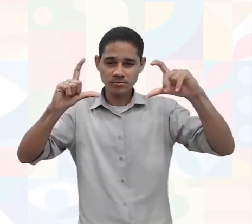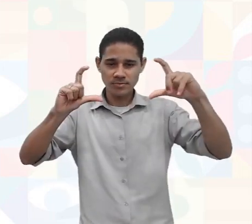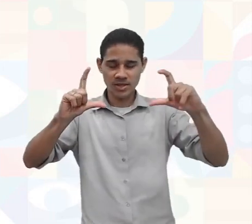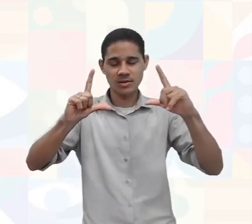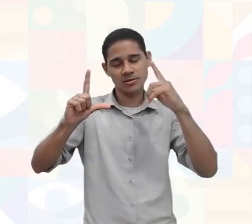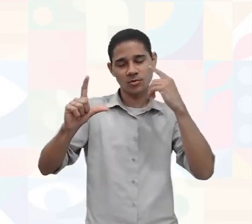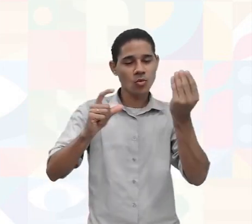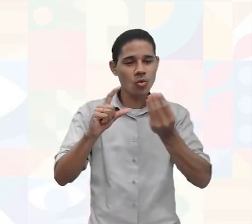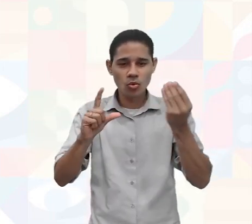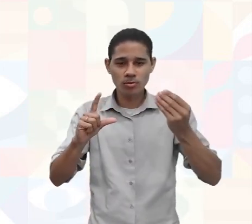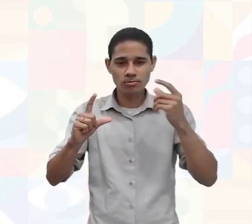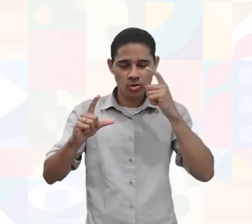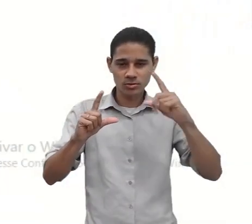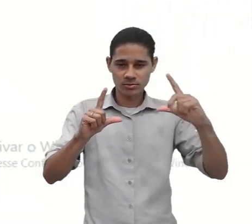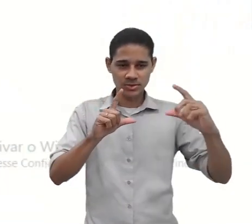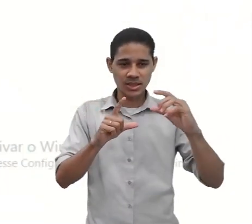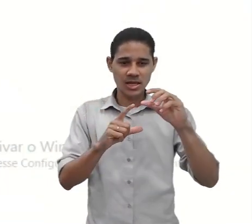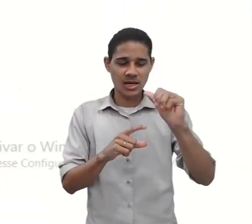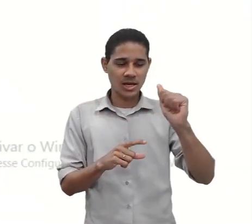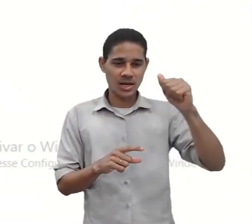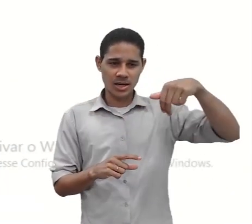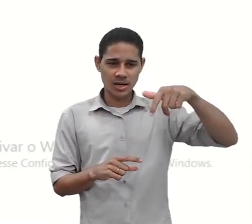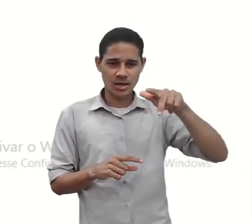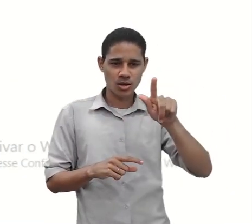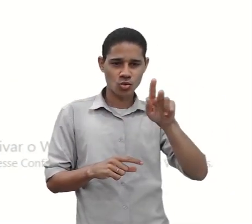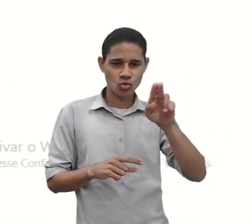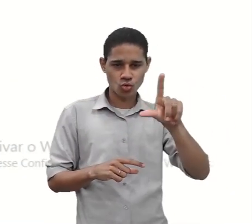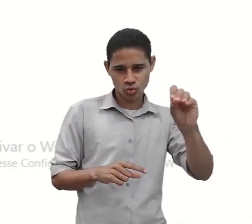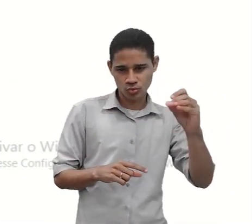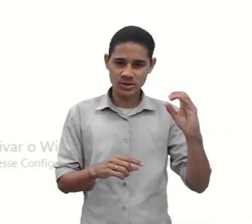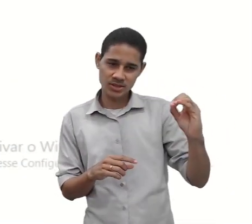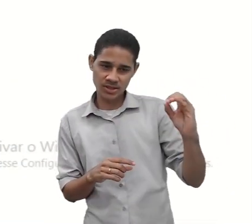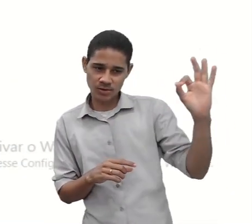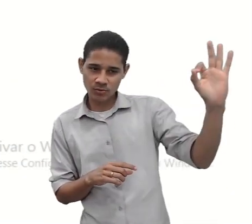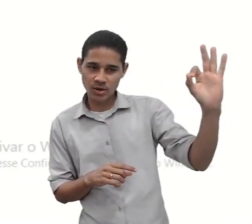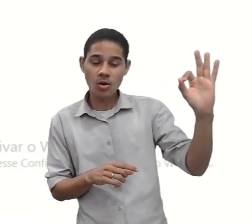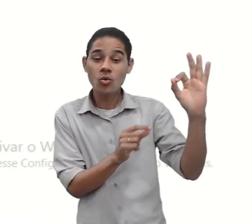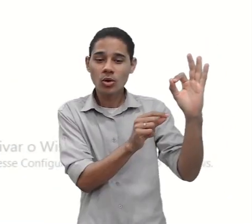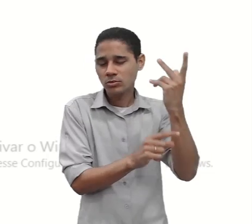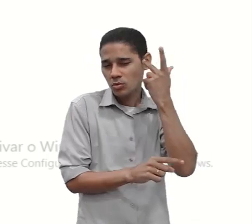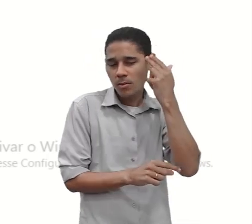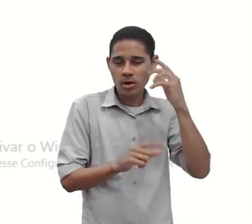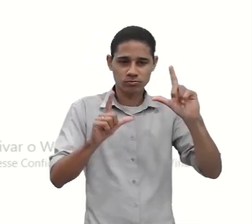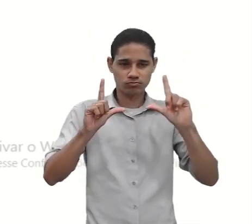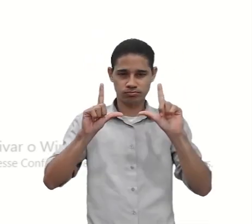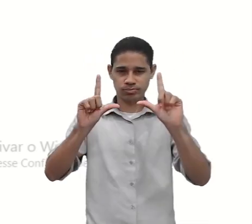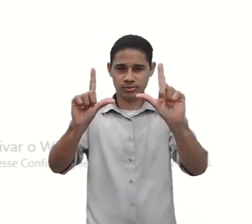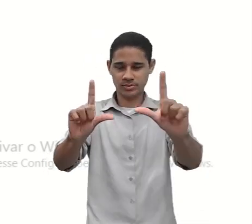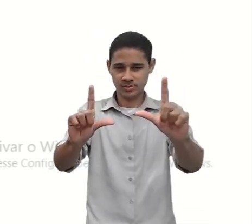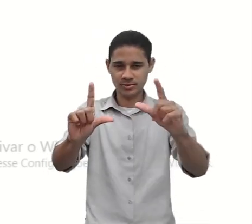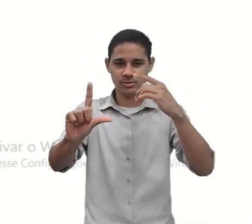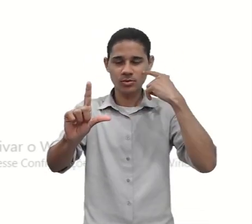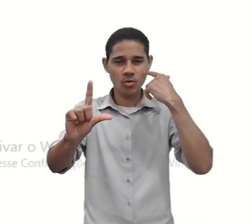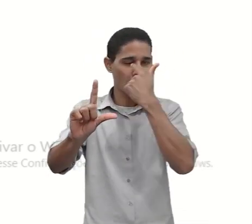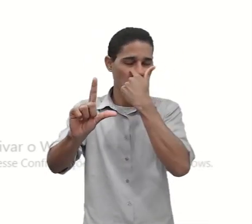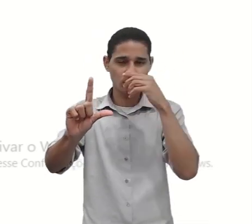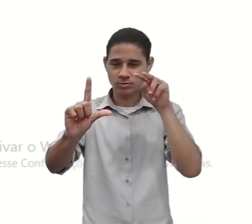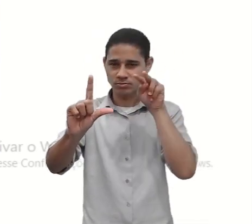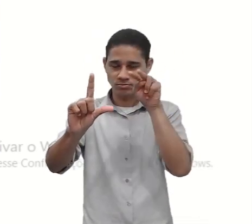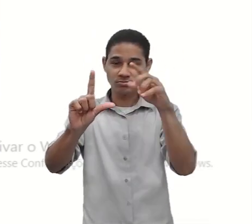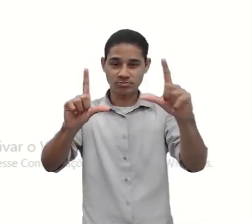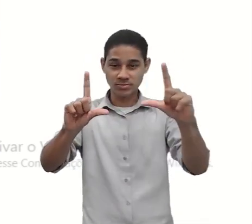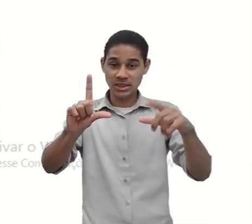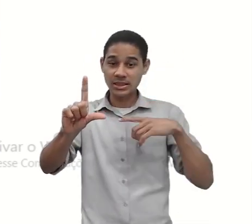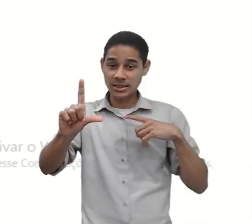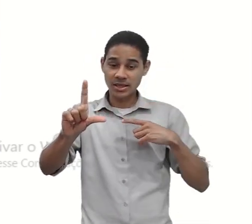podemos trabalhar com ângulos. Um ângulo de 0 grau é considerado um ângulo normal, que é o ângulo na altura dos olhos. Temos